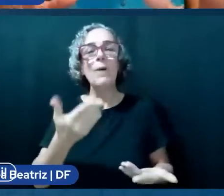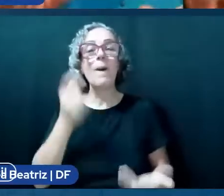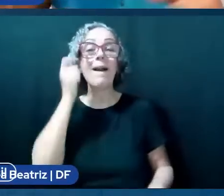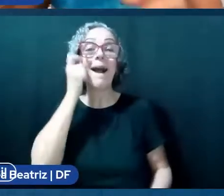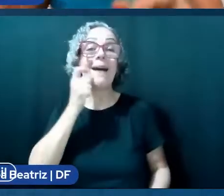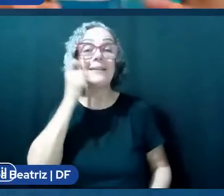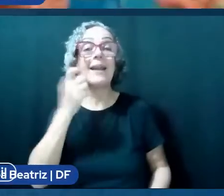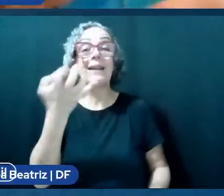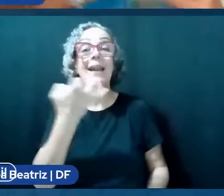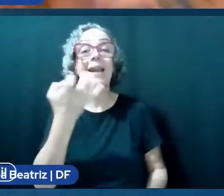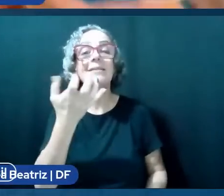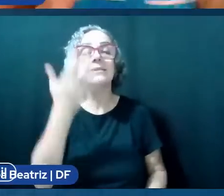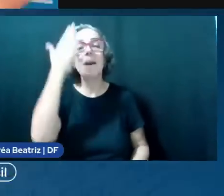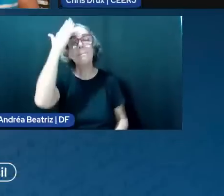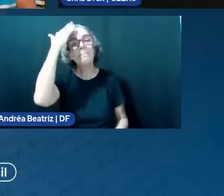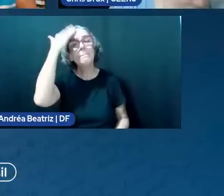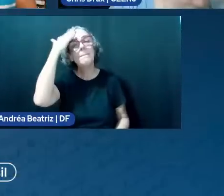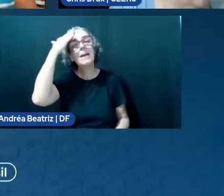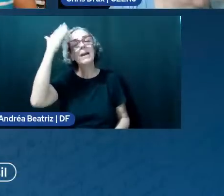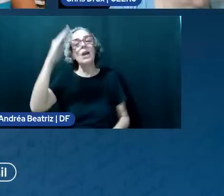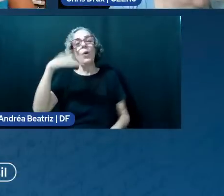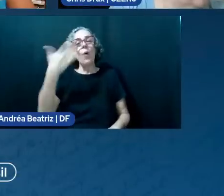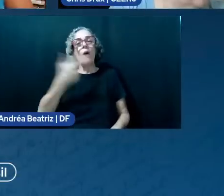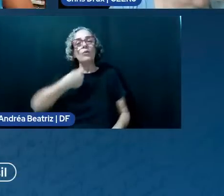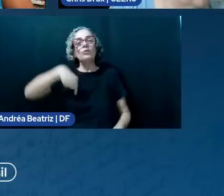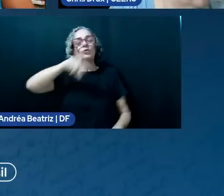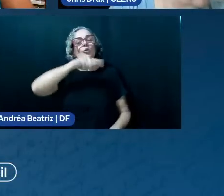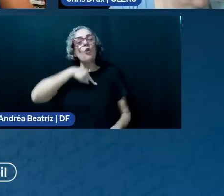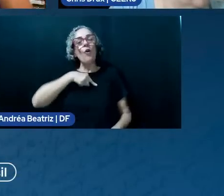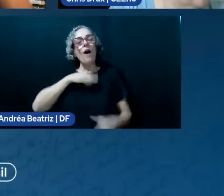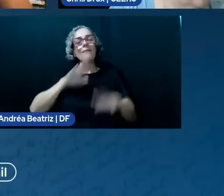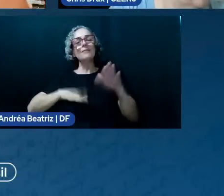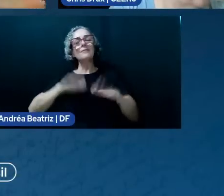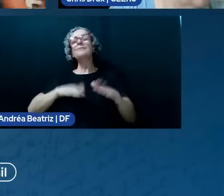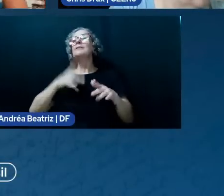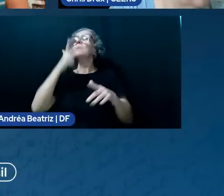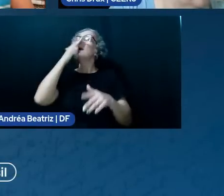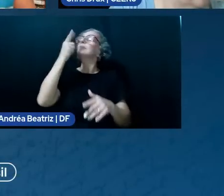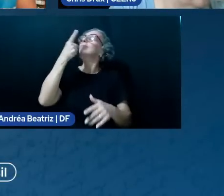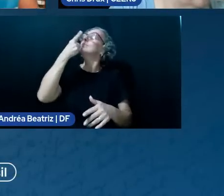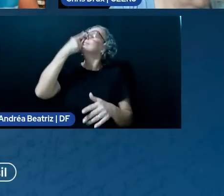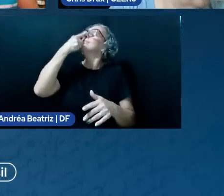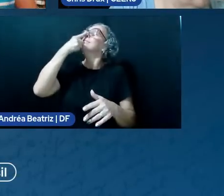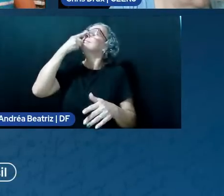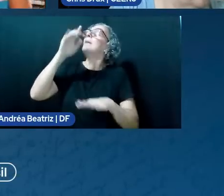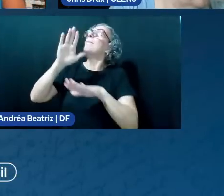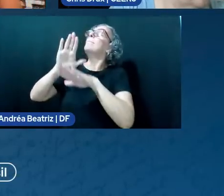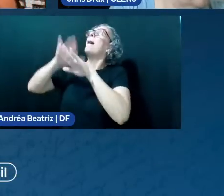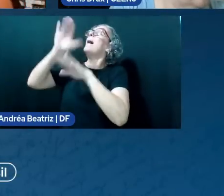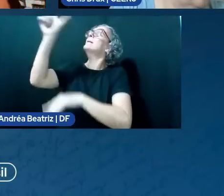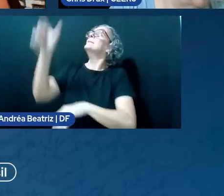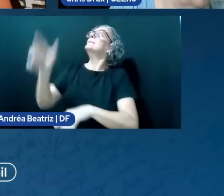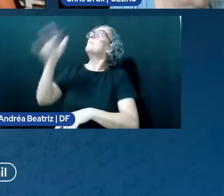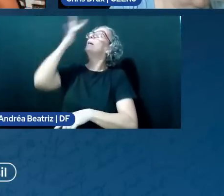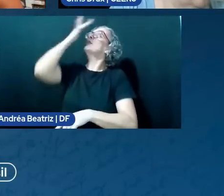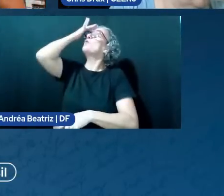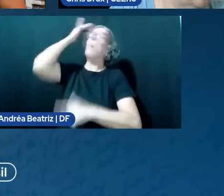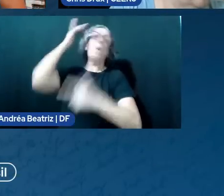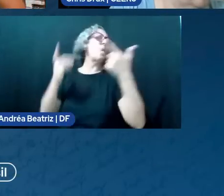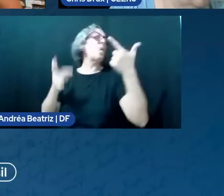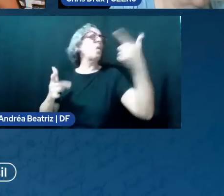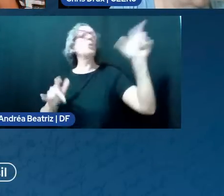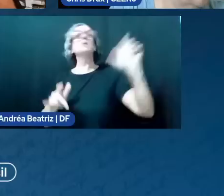Porque às vezes nós nos afinizamos mais com determinadas pessoas, menos com outras, e com relação